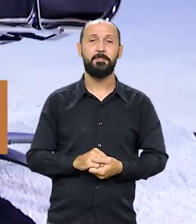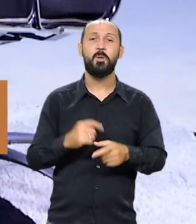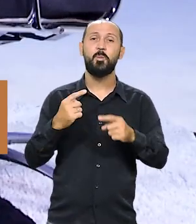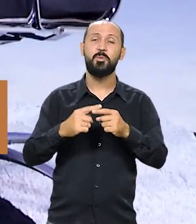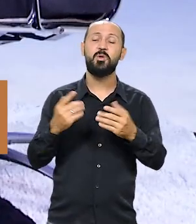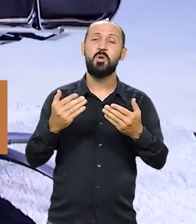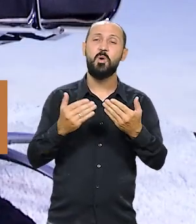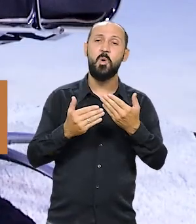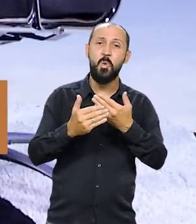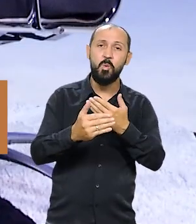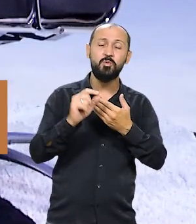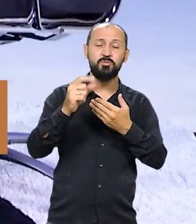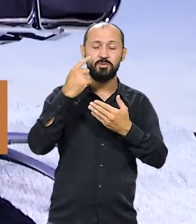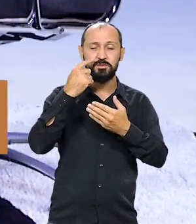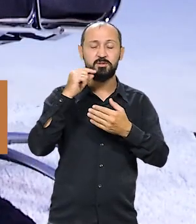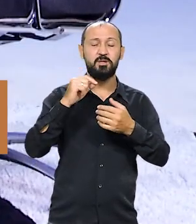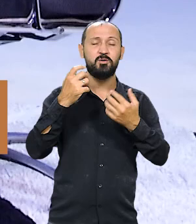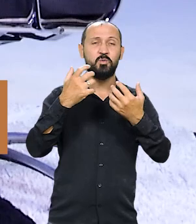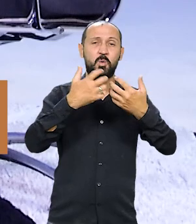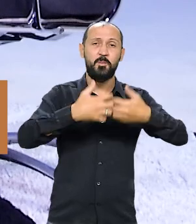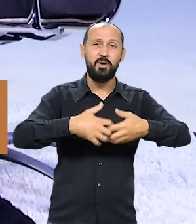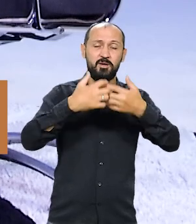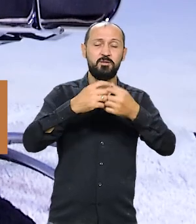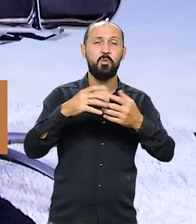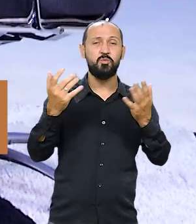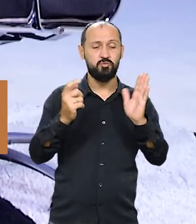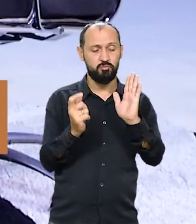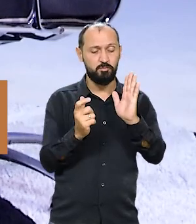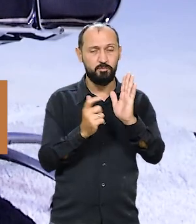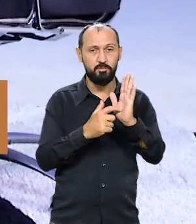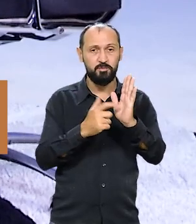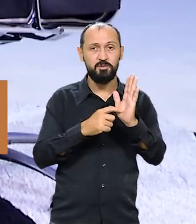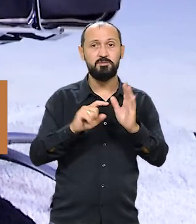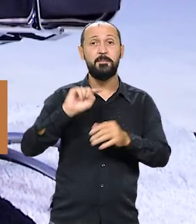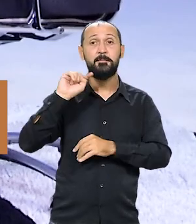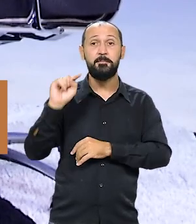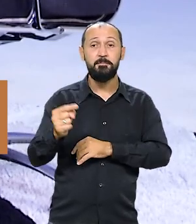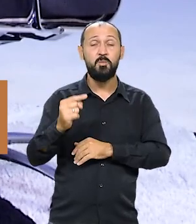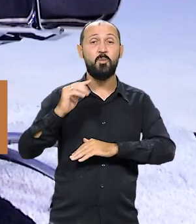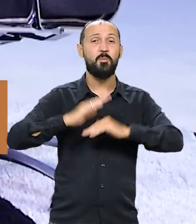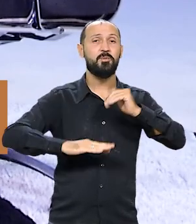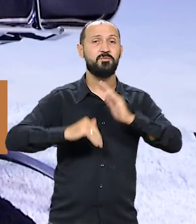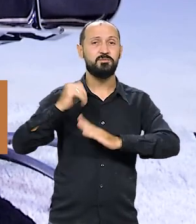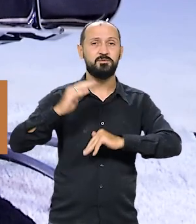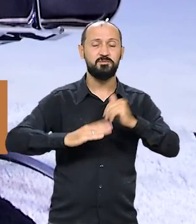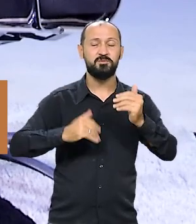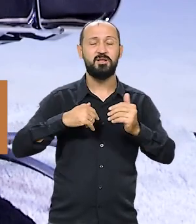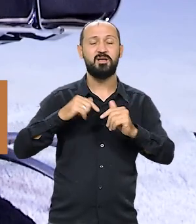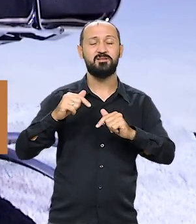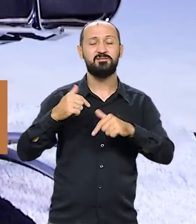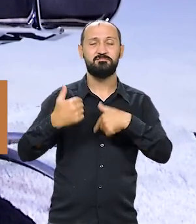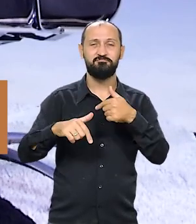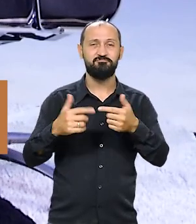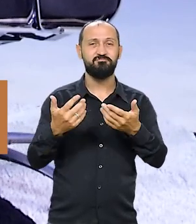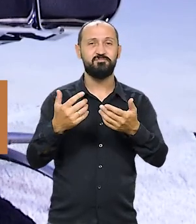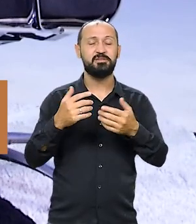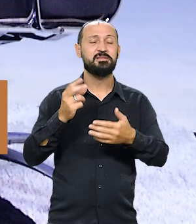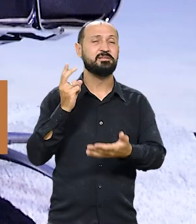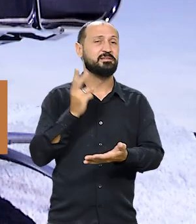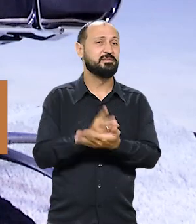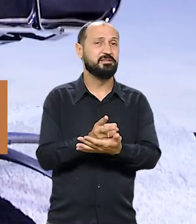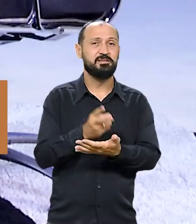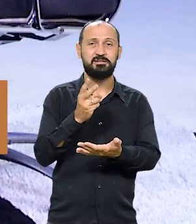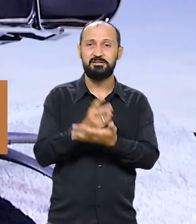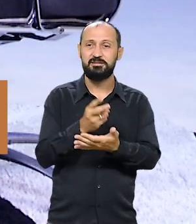Então, porque hoje tudo está sendo mecanizado. Hoje um botão são 1000 funcionários. São centenas de funcionários.